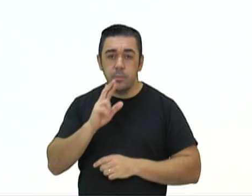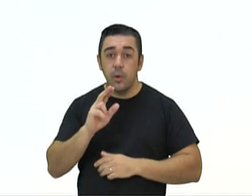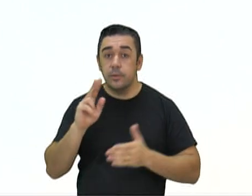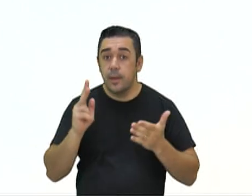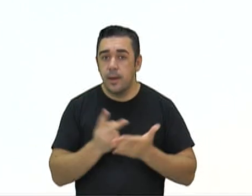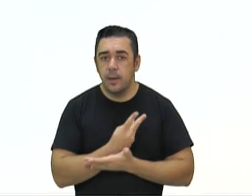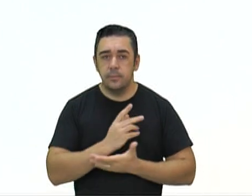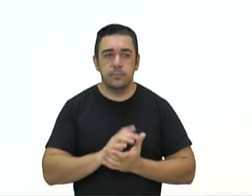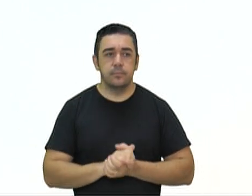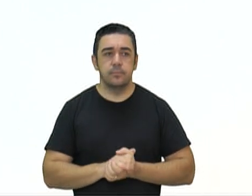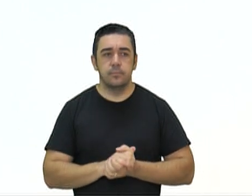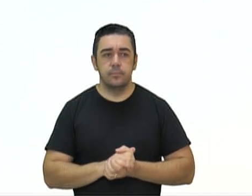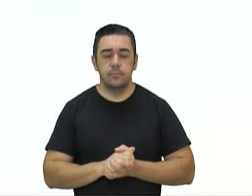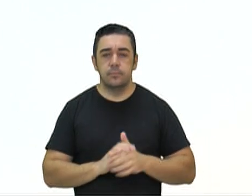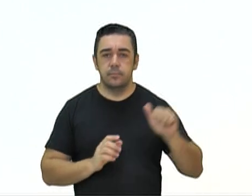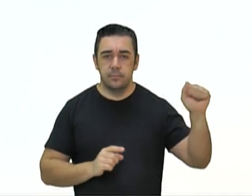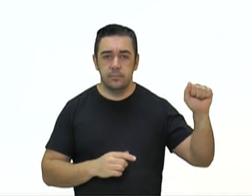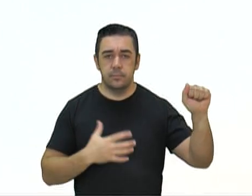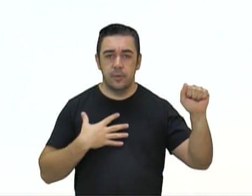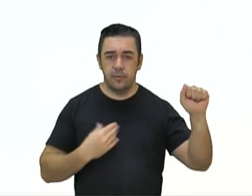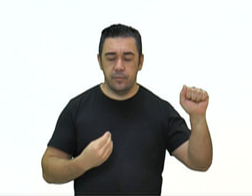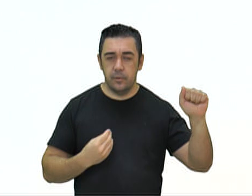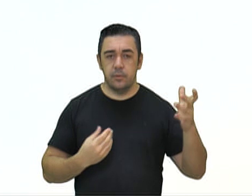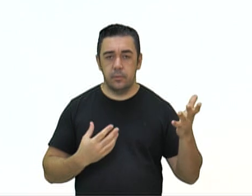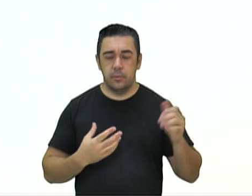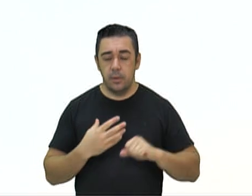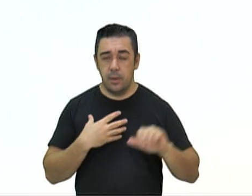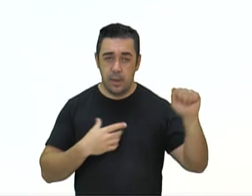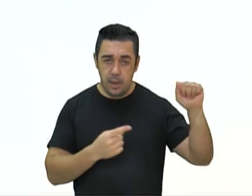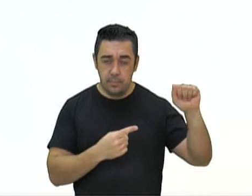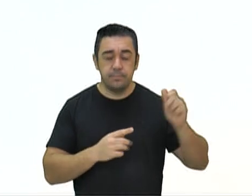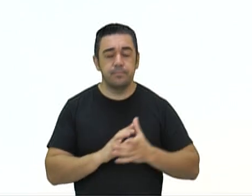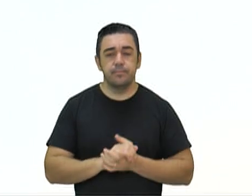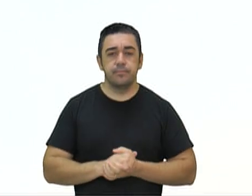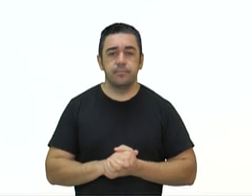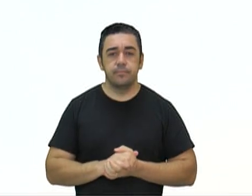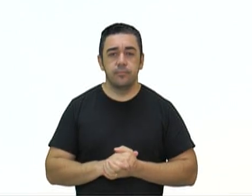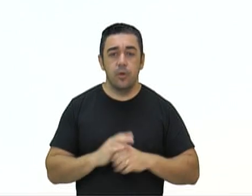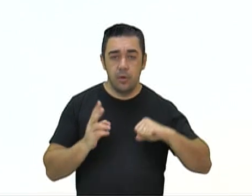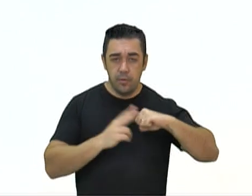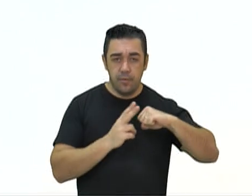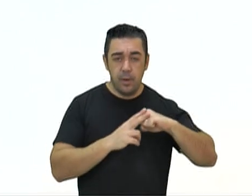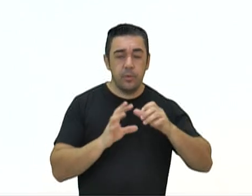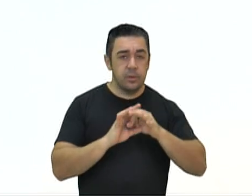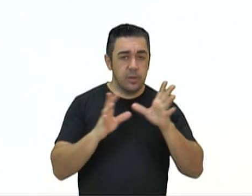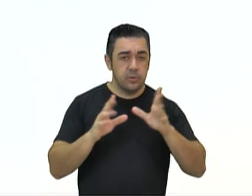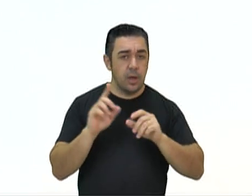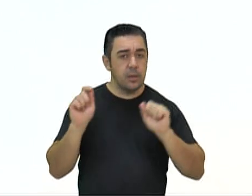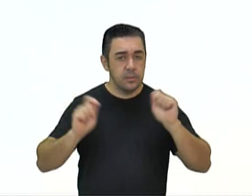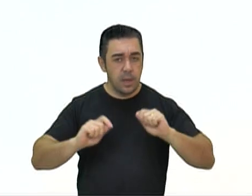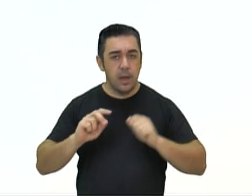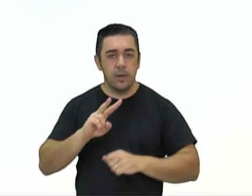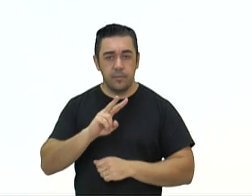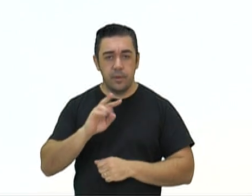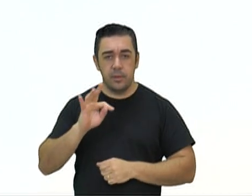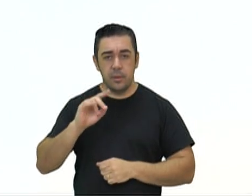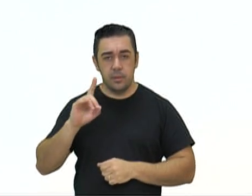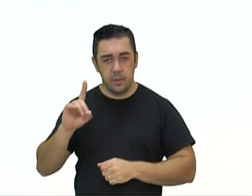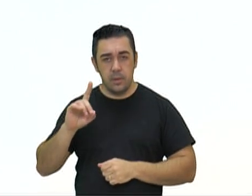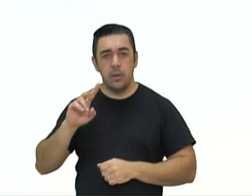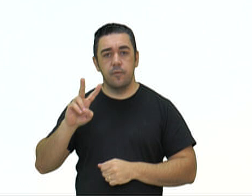incorreta. Ao filho do meio deixou-lhe o burro. Alternativa A, o verbo deixar pode ser VTD ou